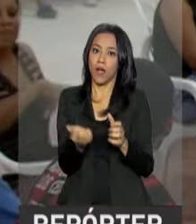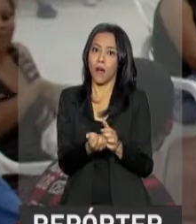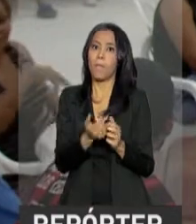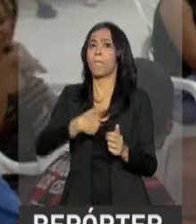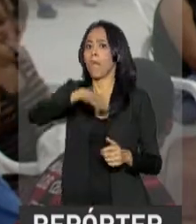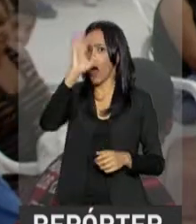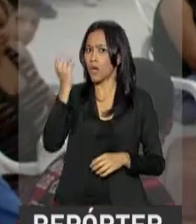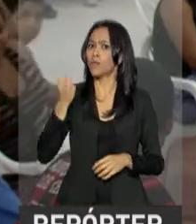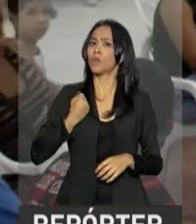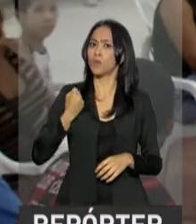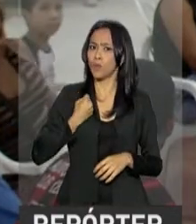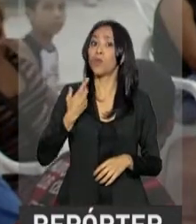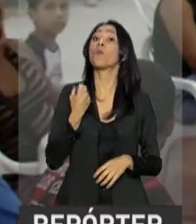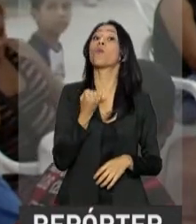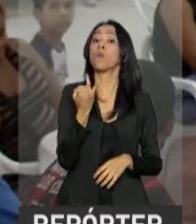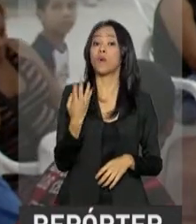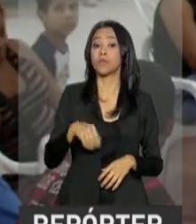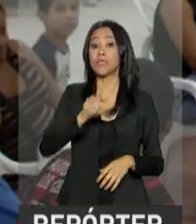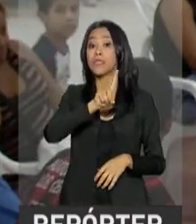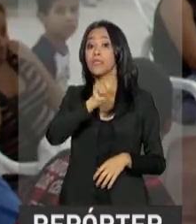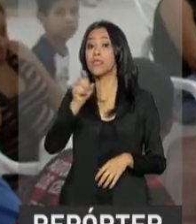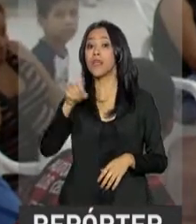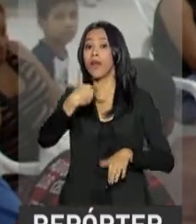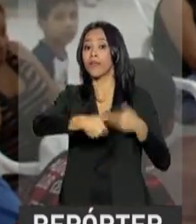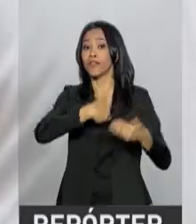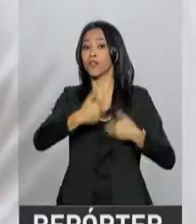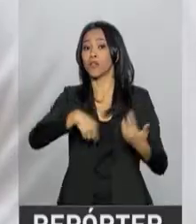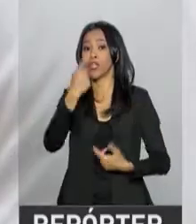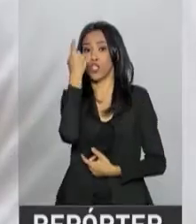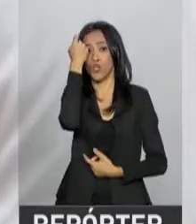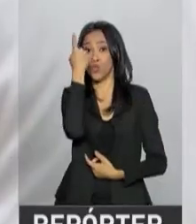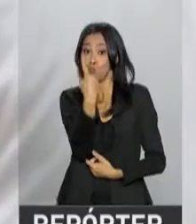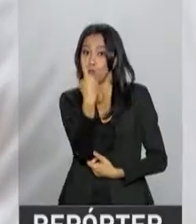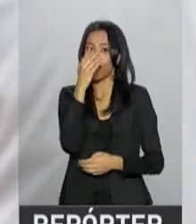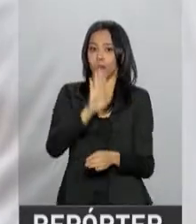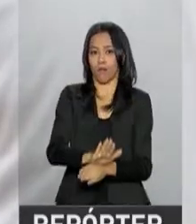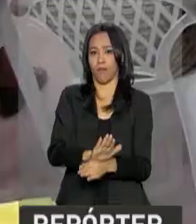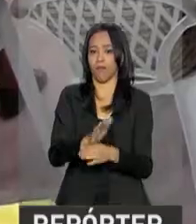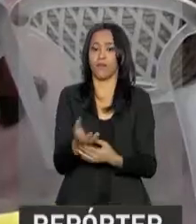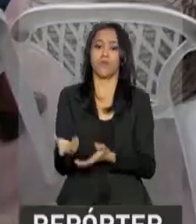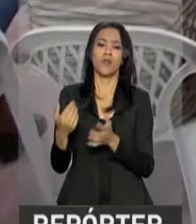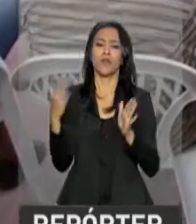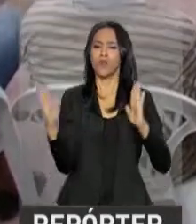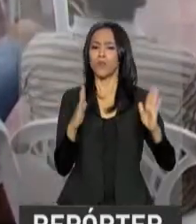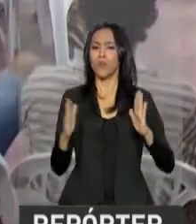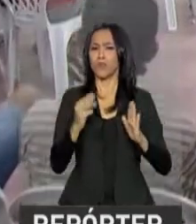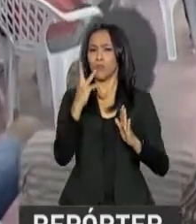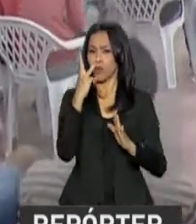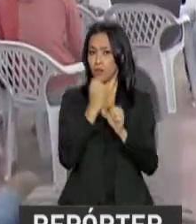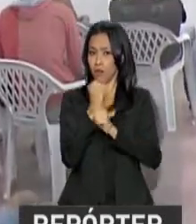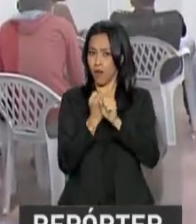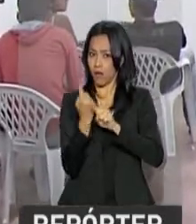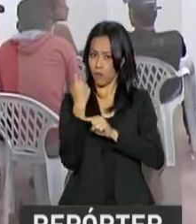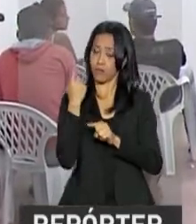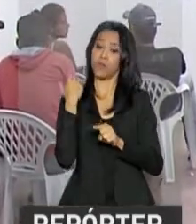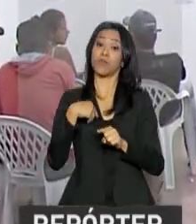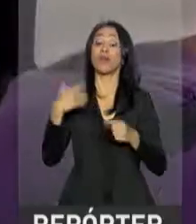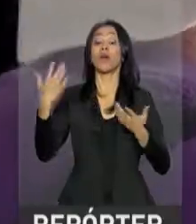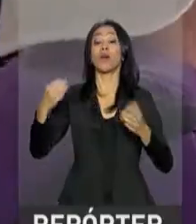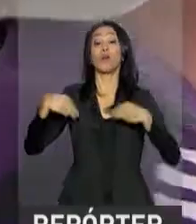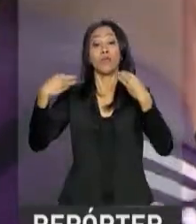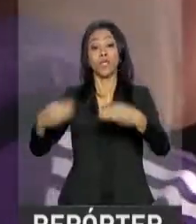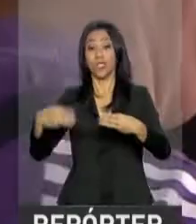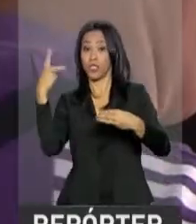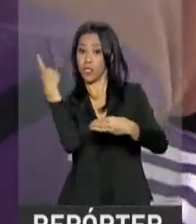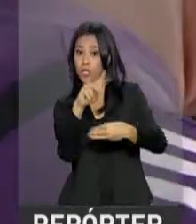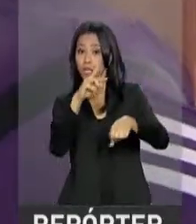a 100 atendimentos em uma única tarde nos últimos três anos o ministério do trabalho e emprego em boa vista